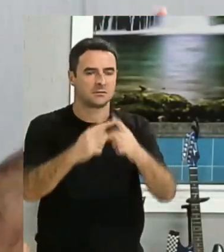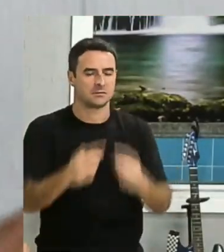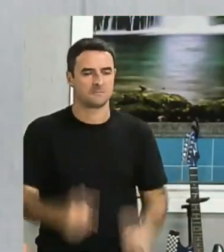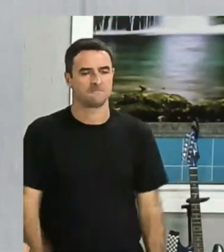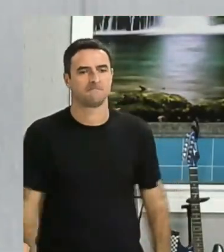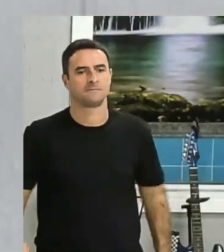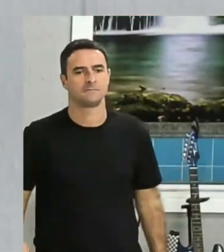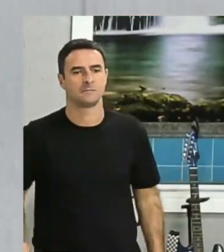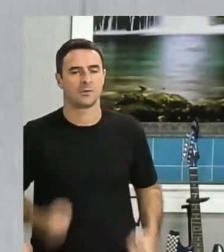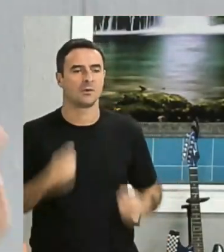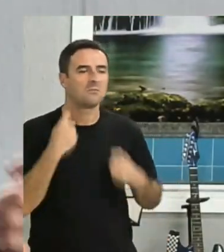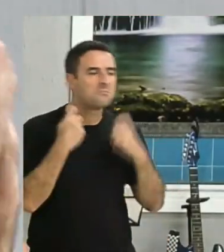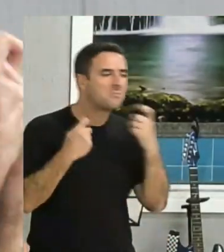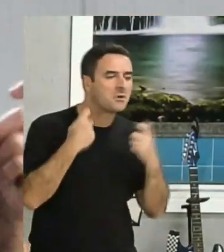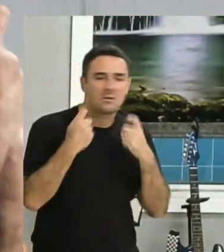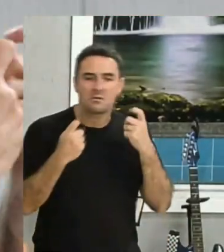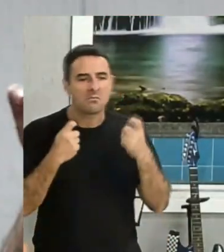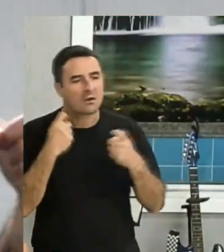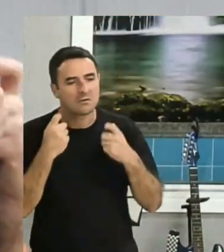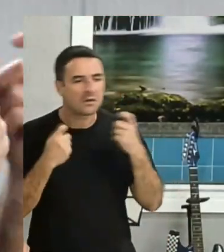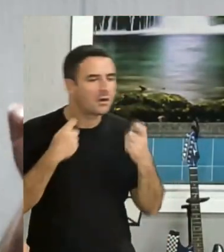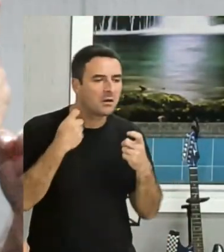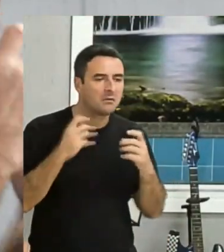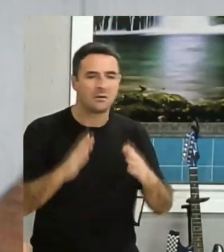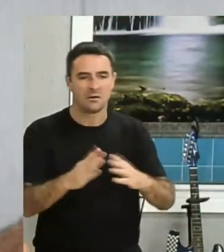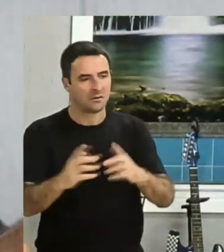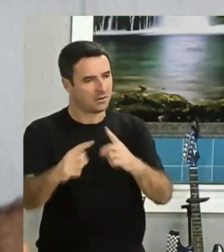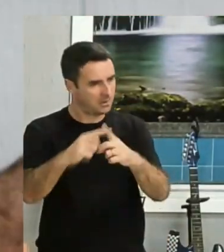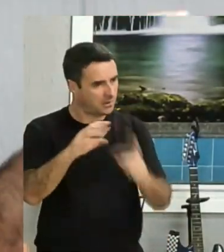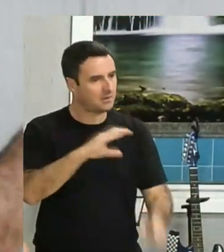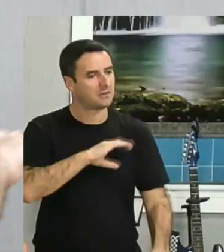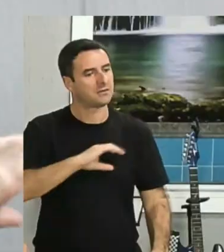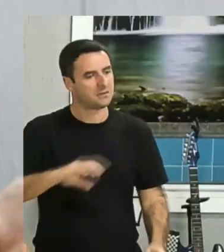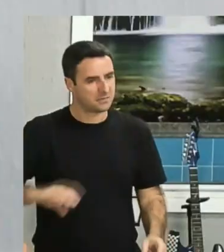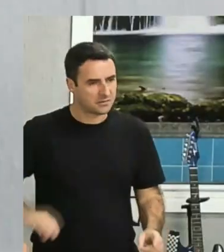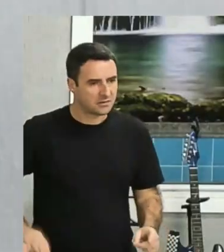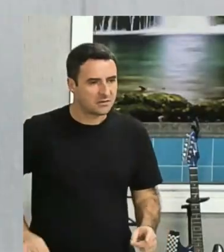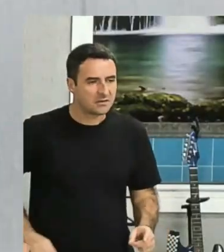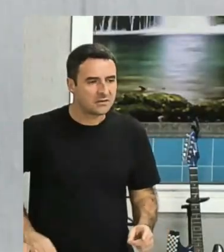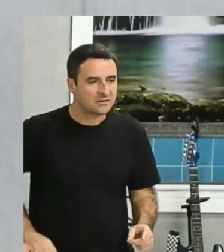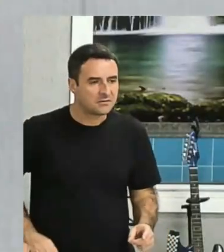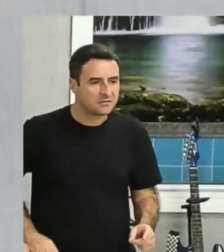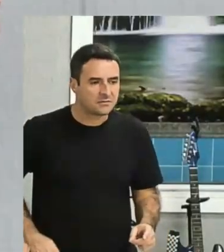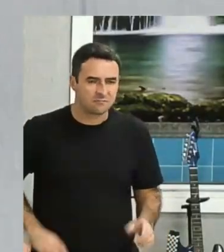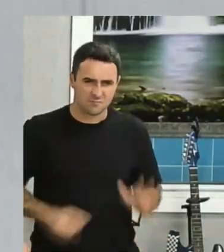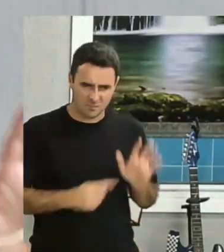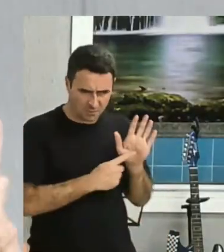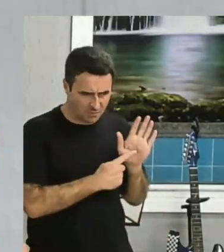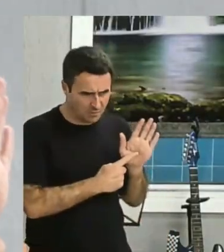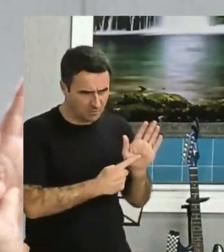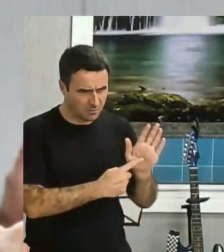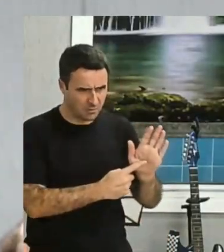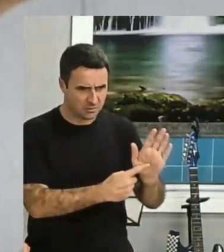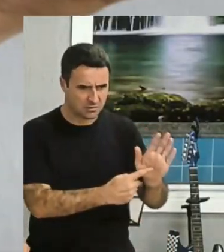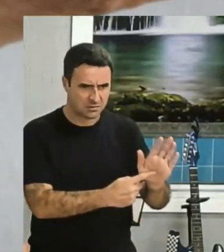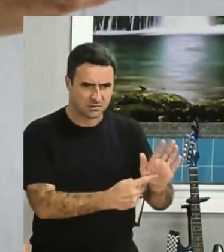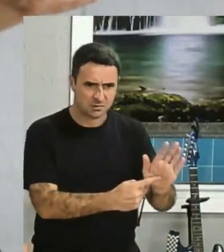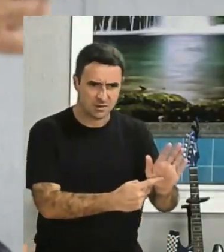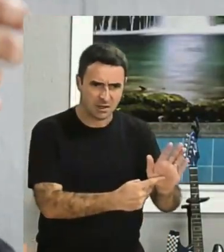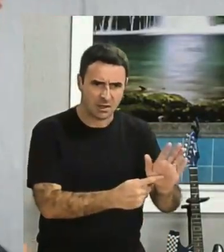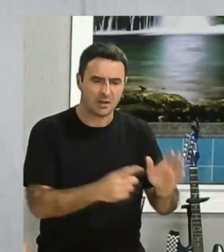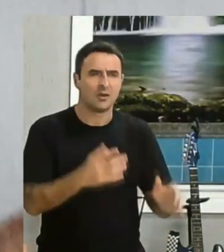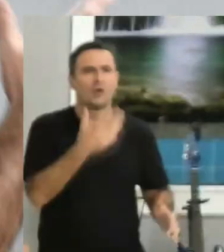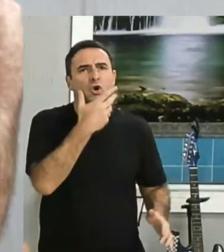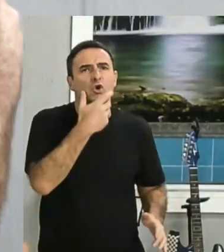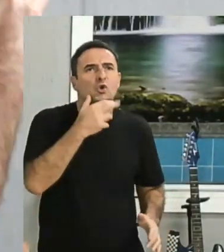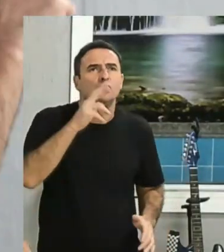a preocupação com a igreja de Cristo fica evidente com a própria presença do